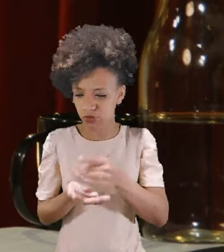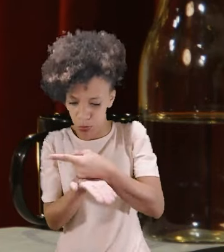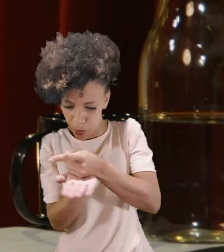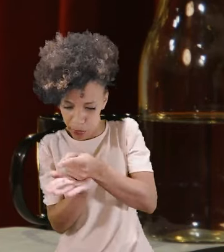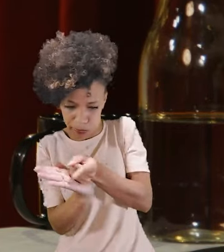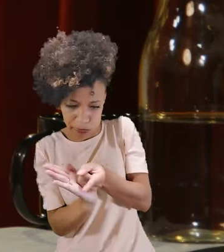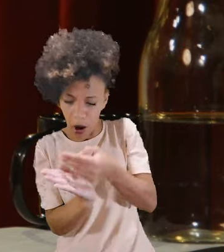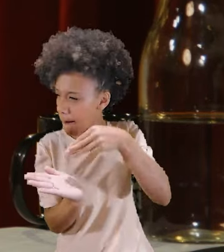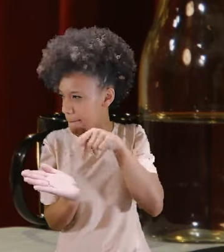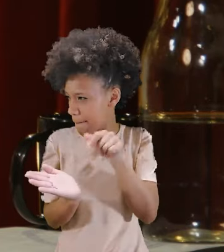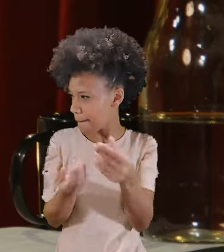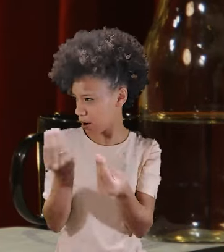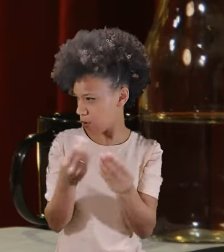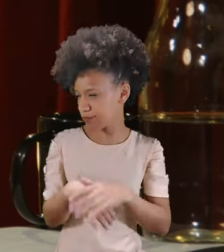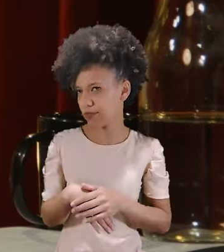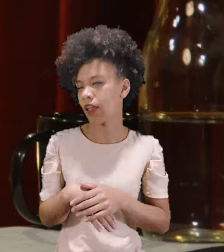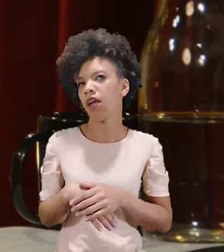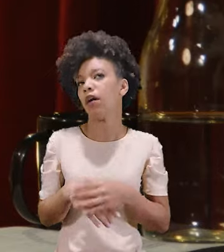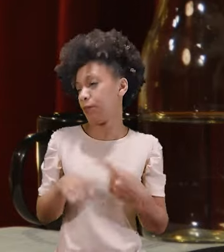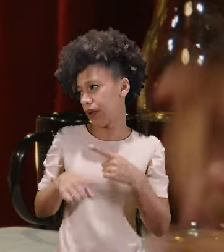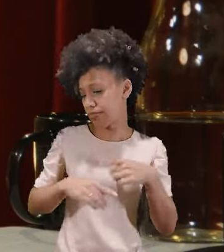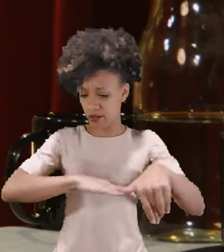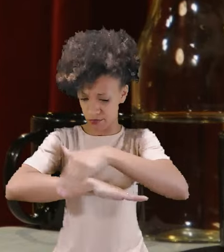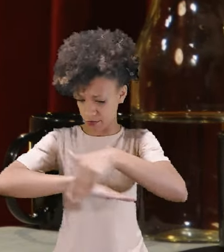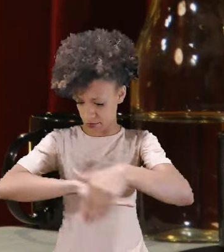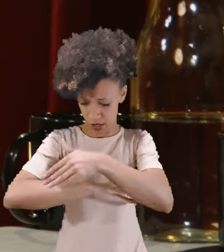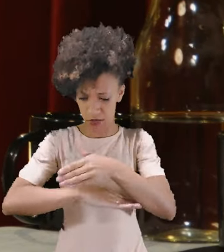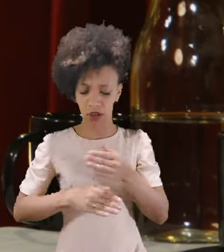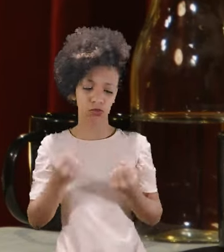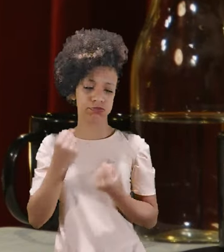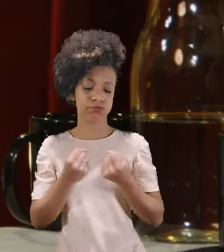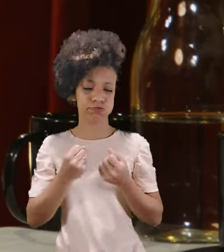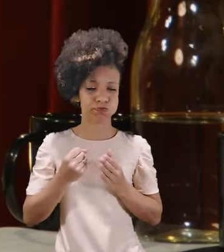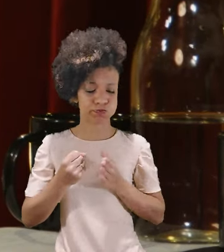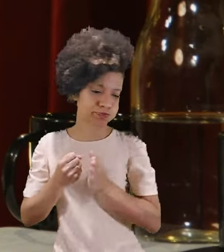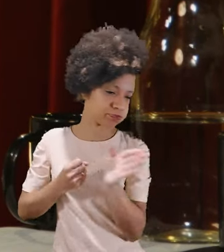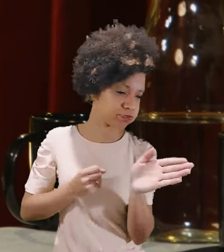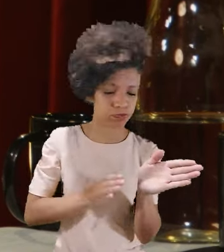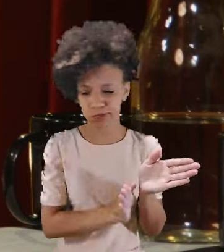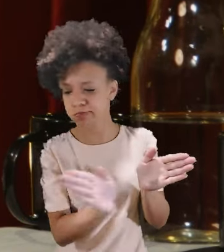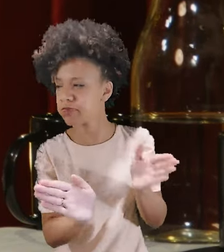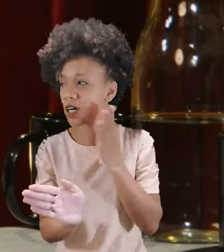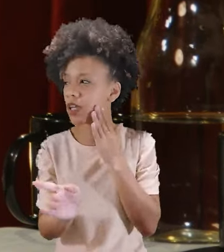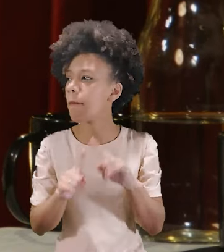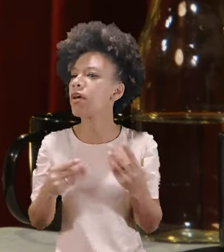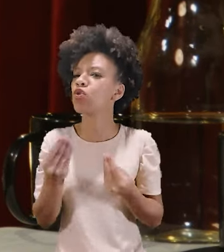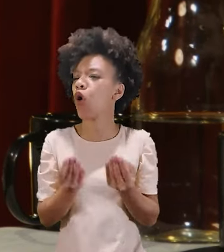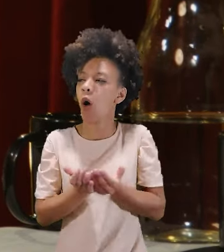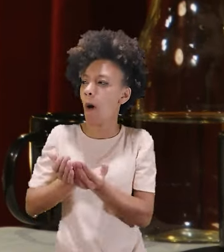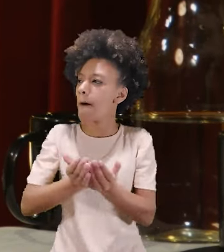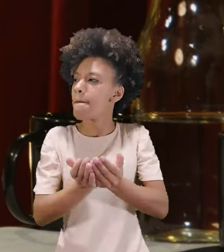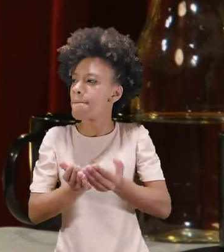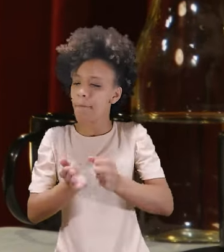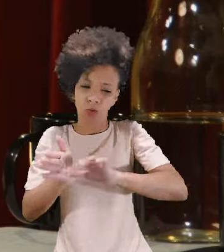o mapas que ele entender assim porque a gente tem ruas nós vamos lá gente tá andando o resto a gente sabe que aqui vai ter que ir à direita vire como é que é no